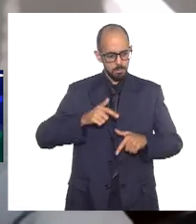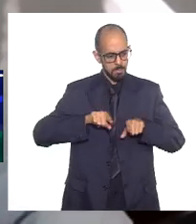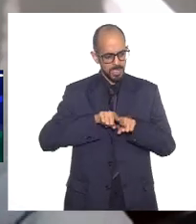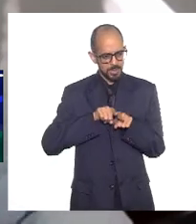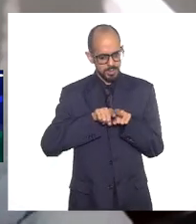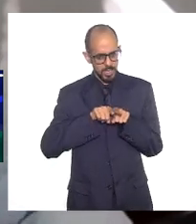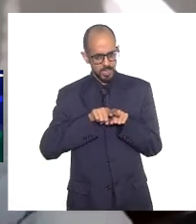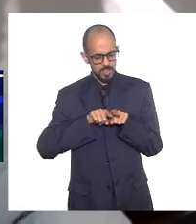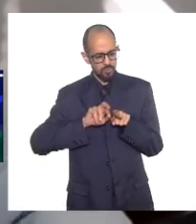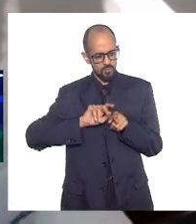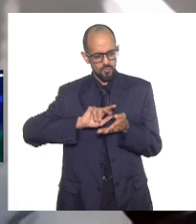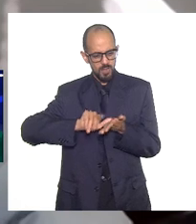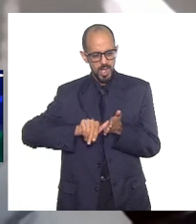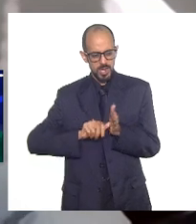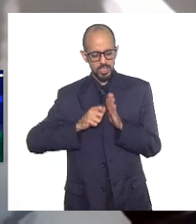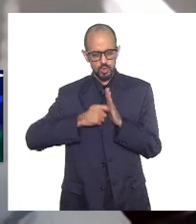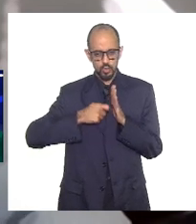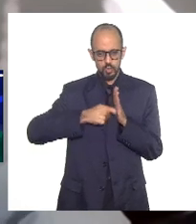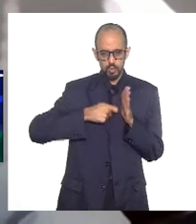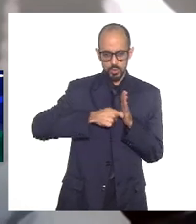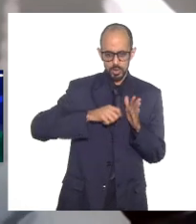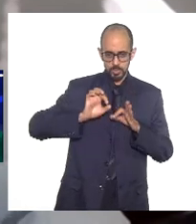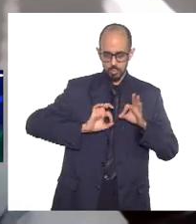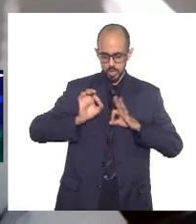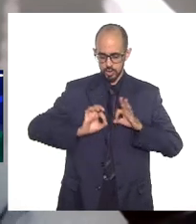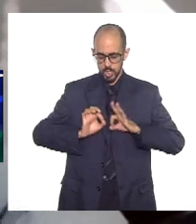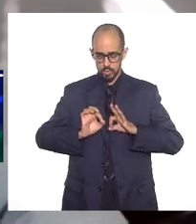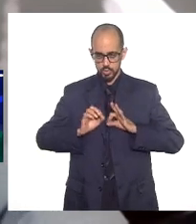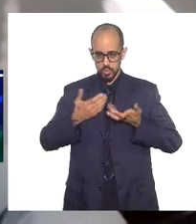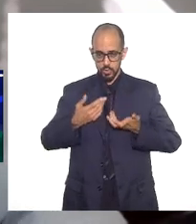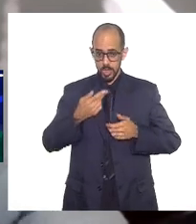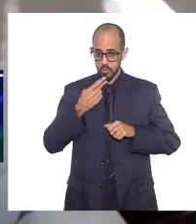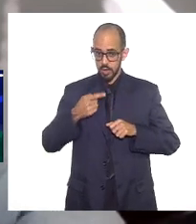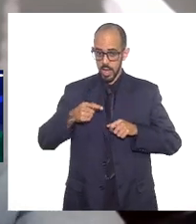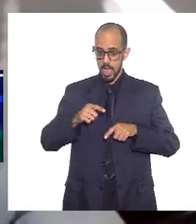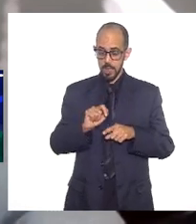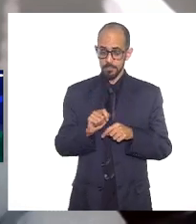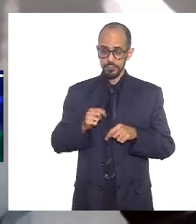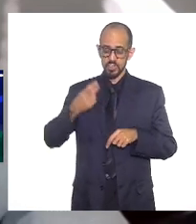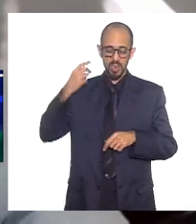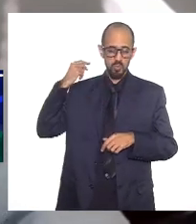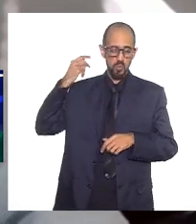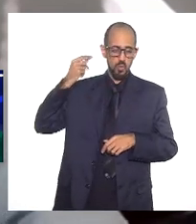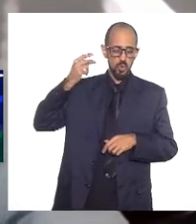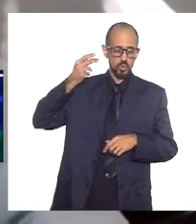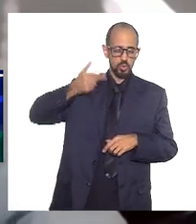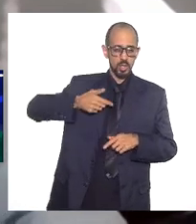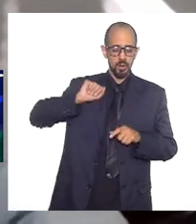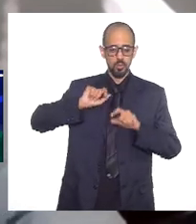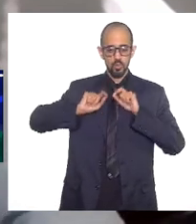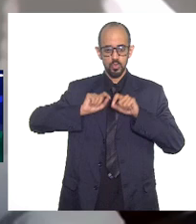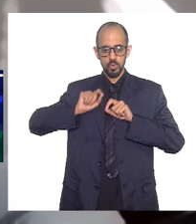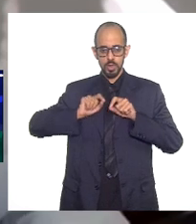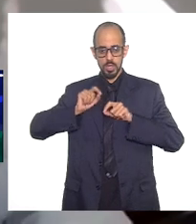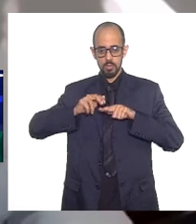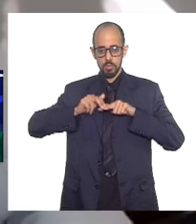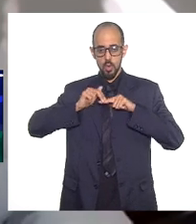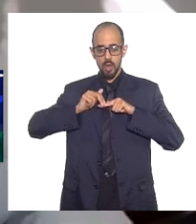em vários projetos também. Mas eu quero dizer o seguinte, há muito tempo, em